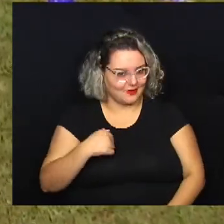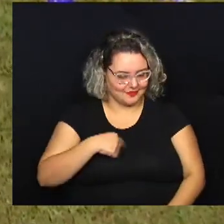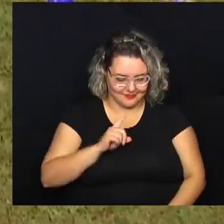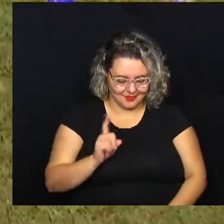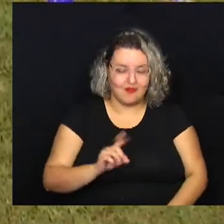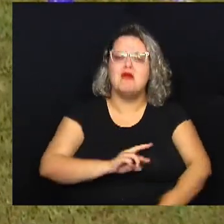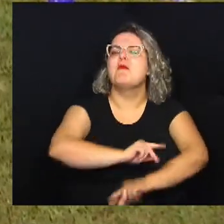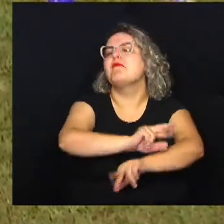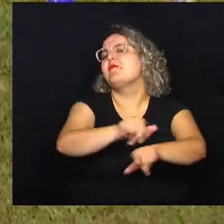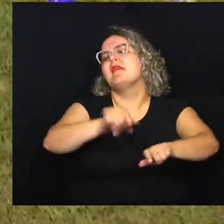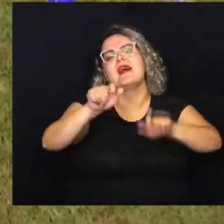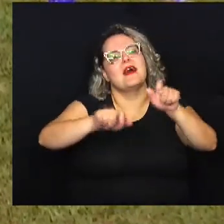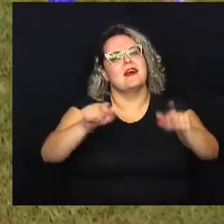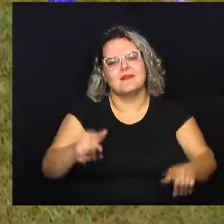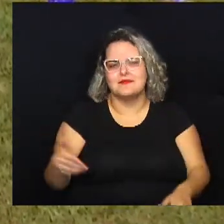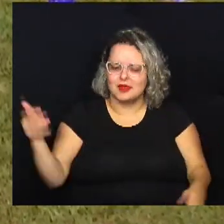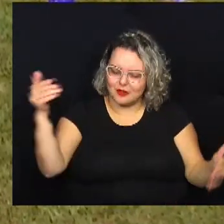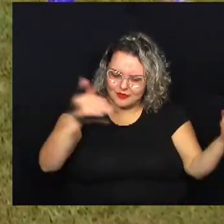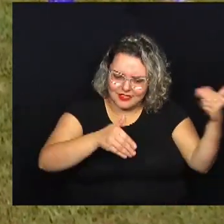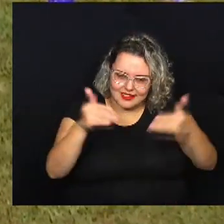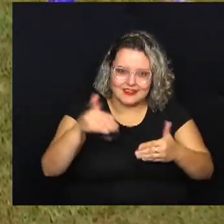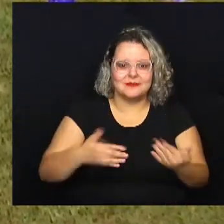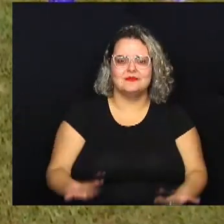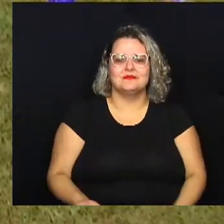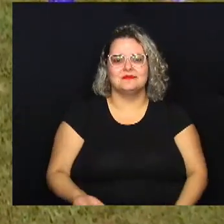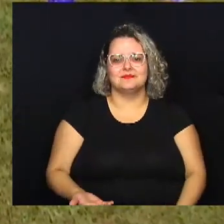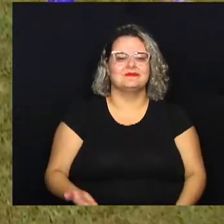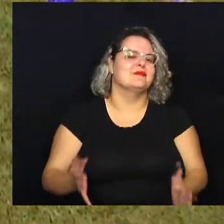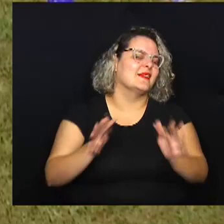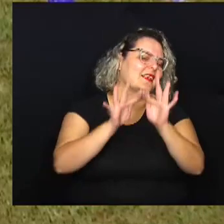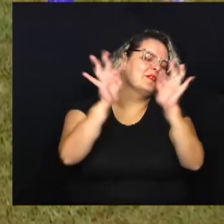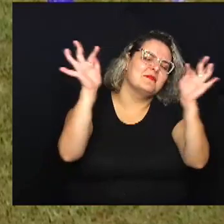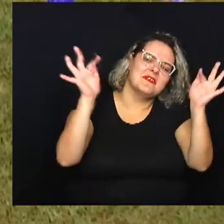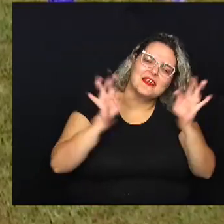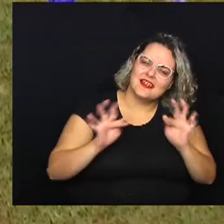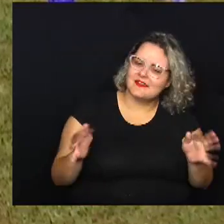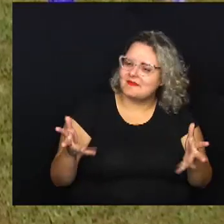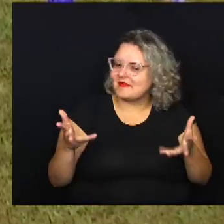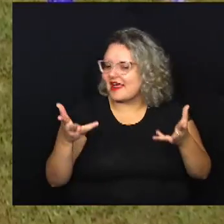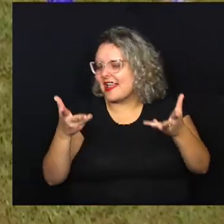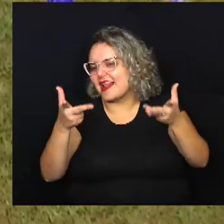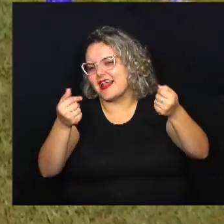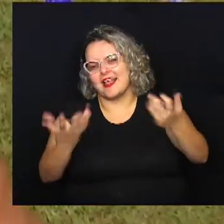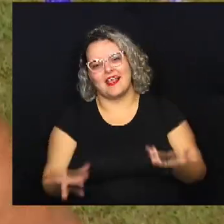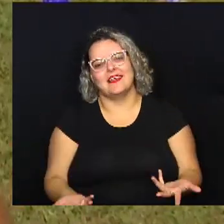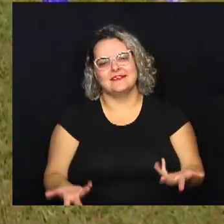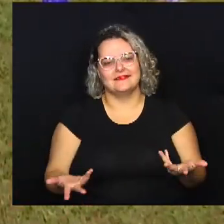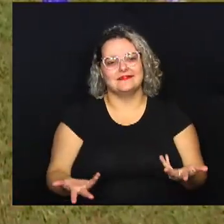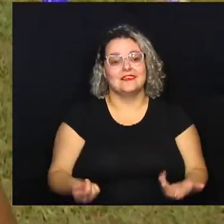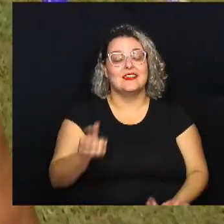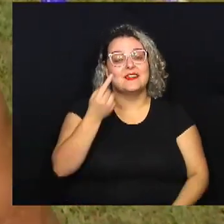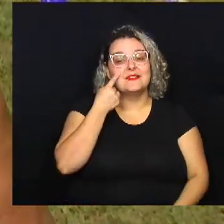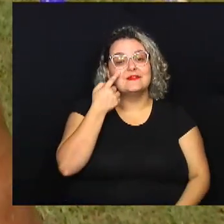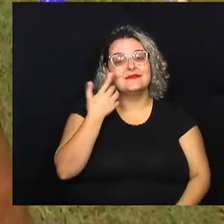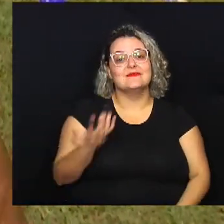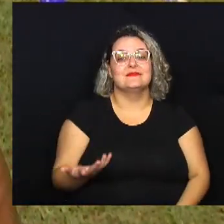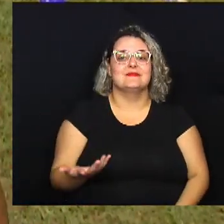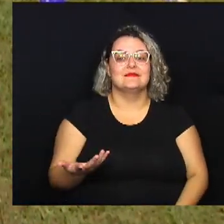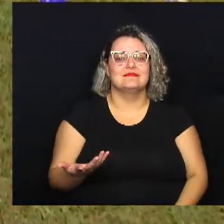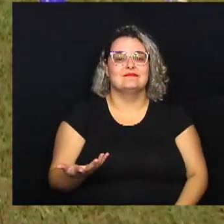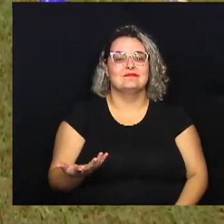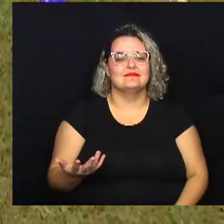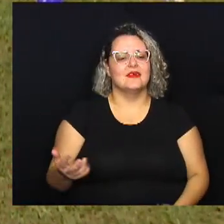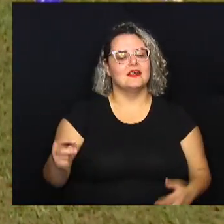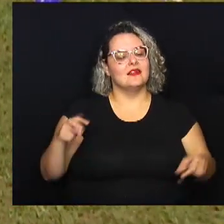Várias pessoas que vêm aqui estão felizes, maravilhadas e acabam vendo que dá sossegado de chegar